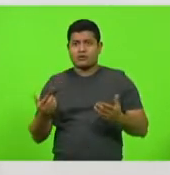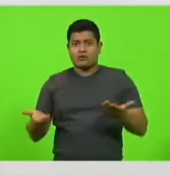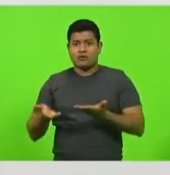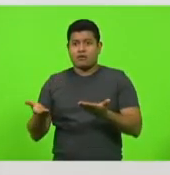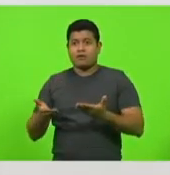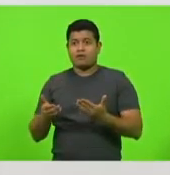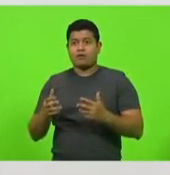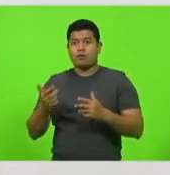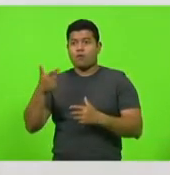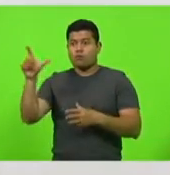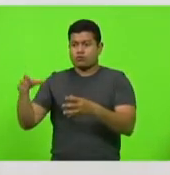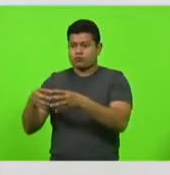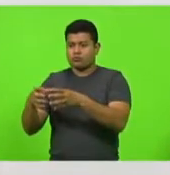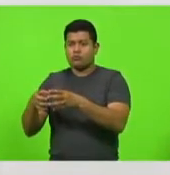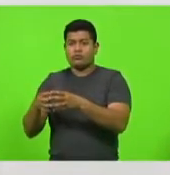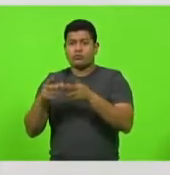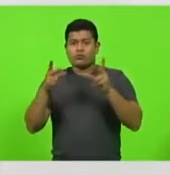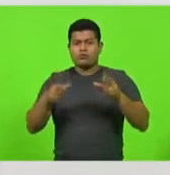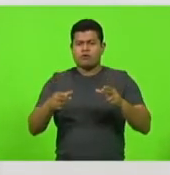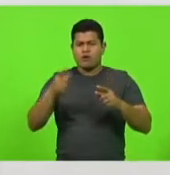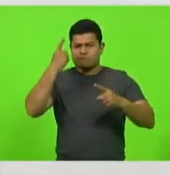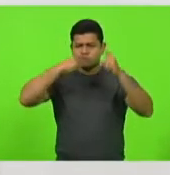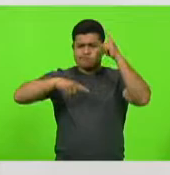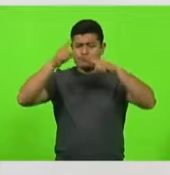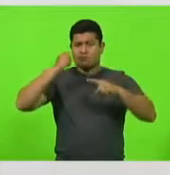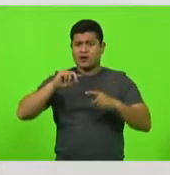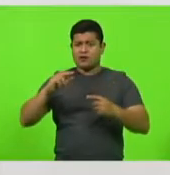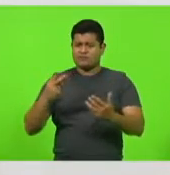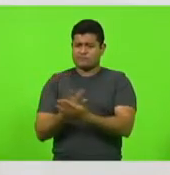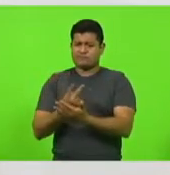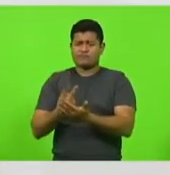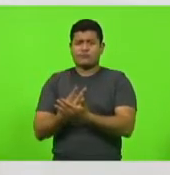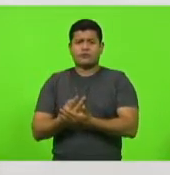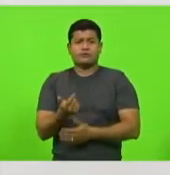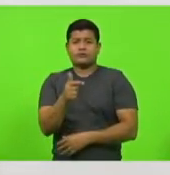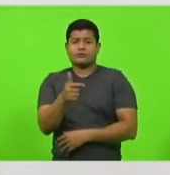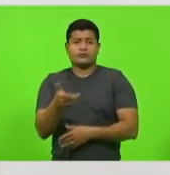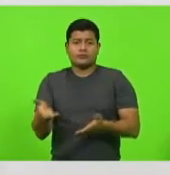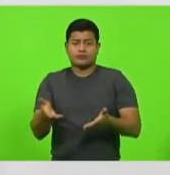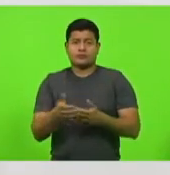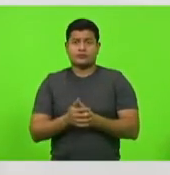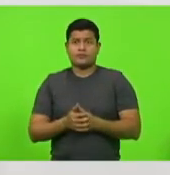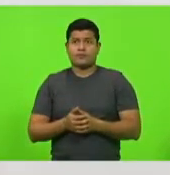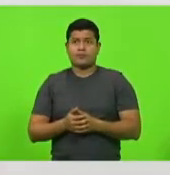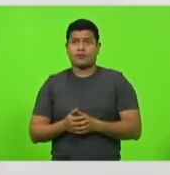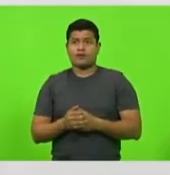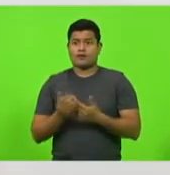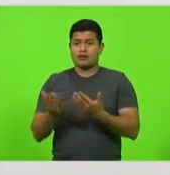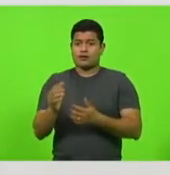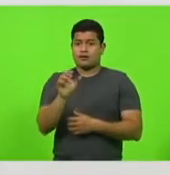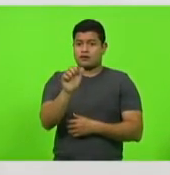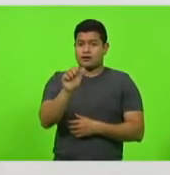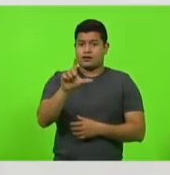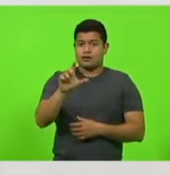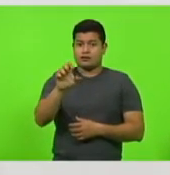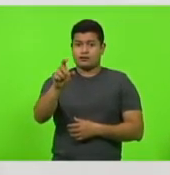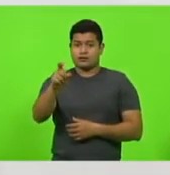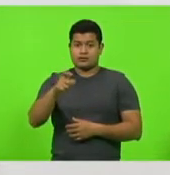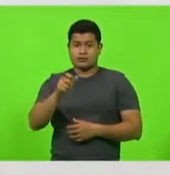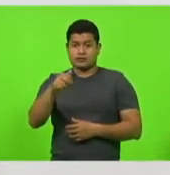Nesse ponto, justamente, a coisa pega. Entre os que mandam mal, Alexandre hoje é o que